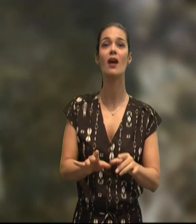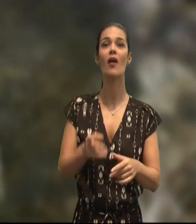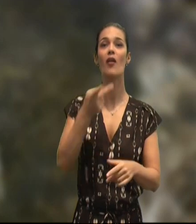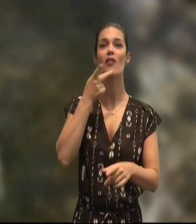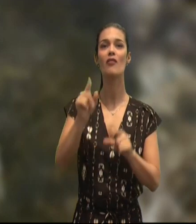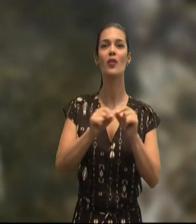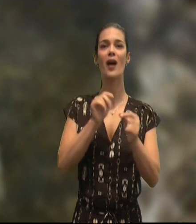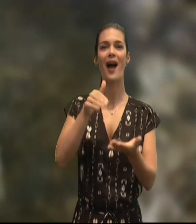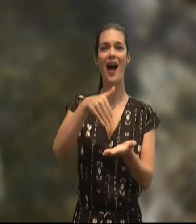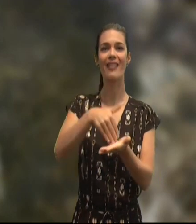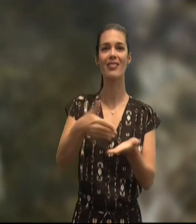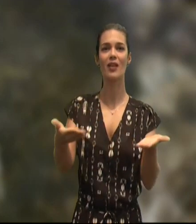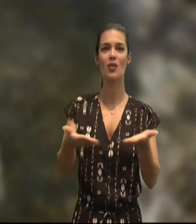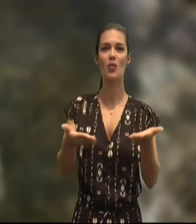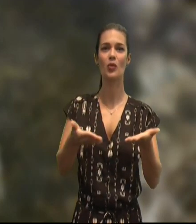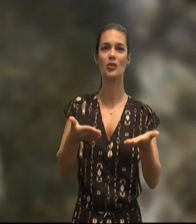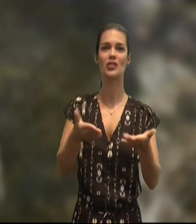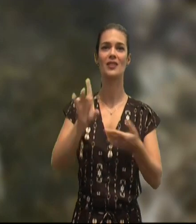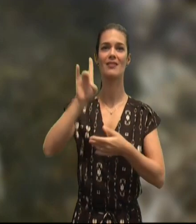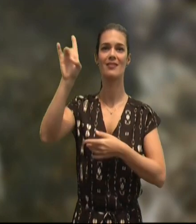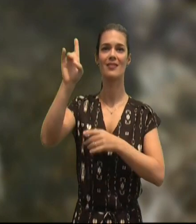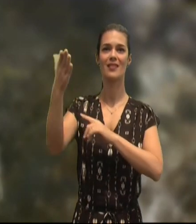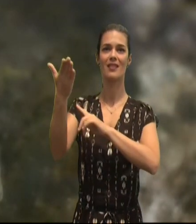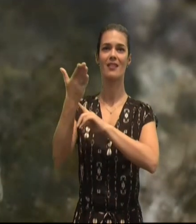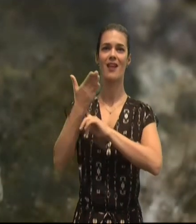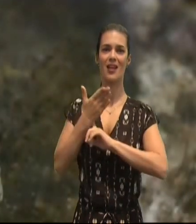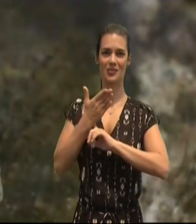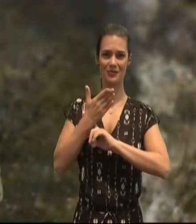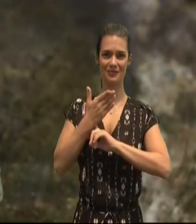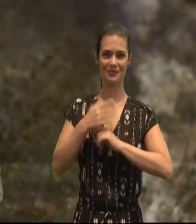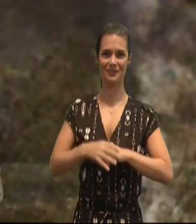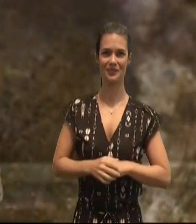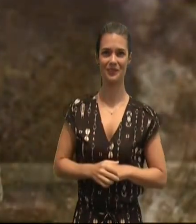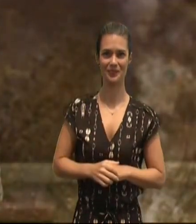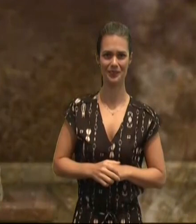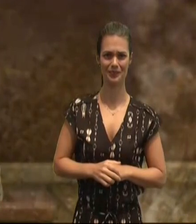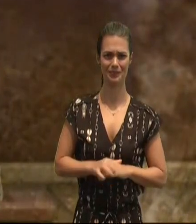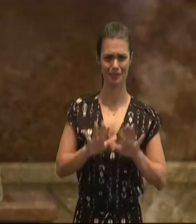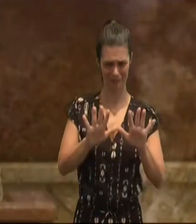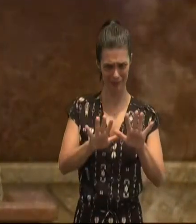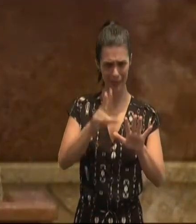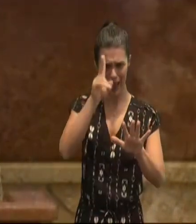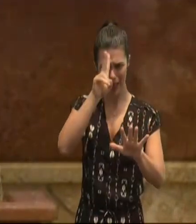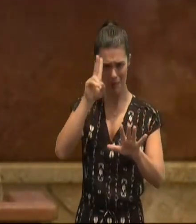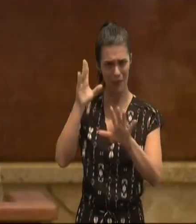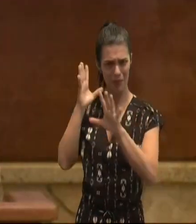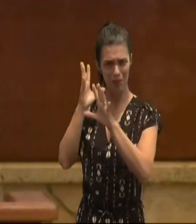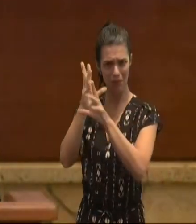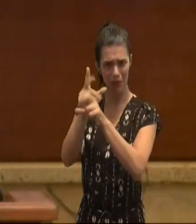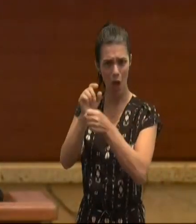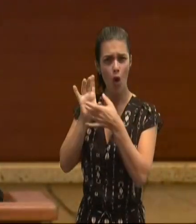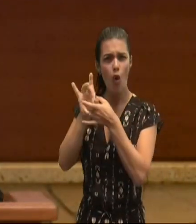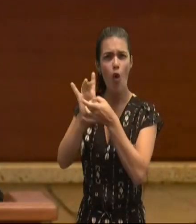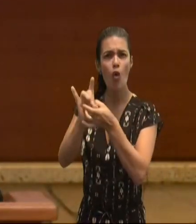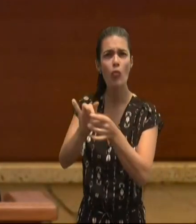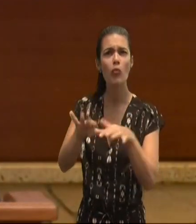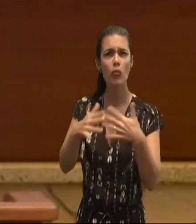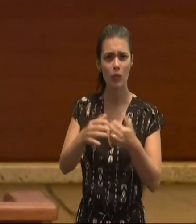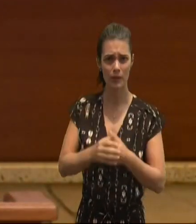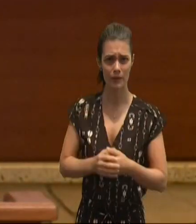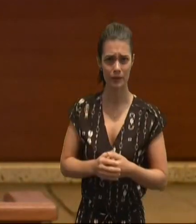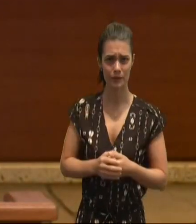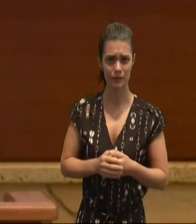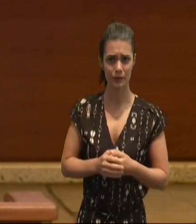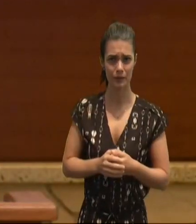nos ajudou o Senhor. Deixa-me recapitular aqui um pouco nesta história. O autor do livro, o